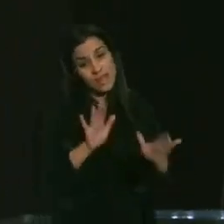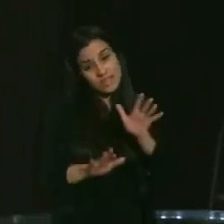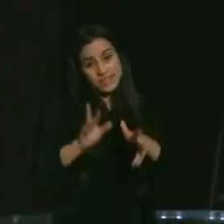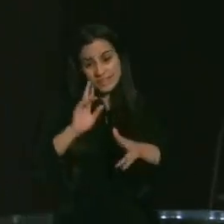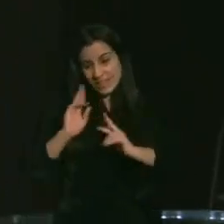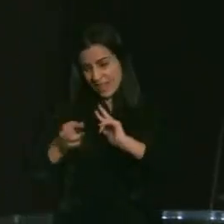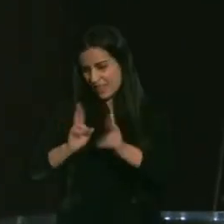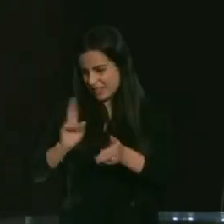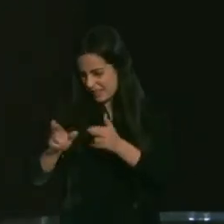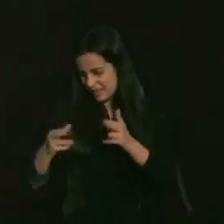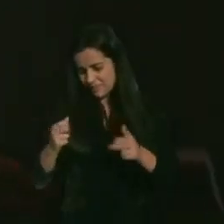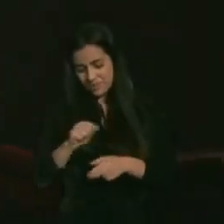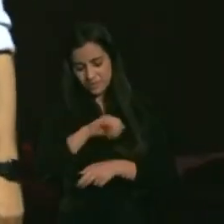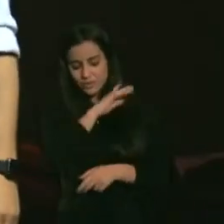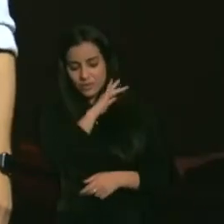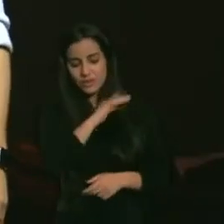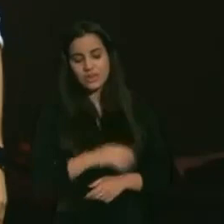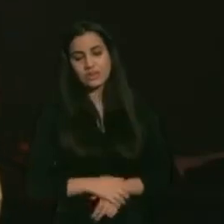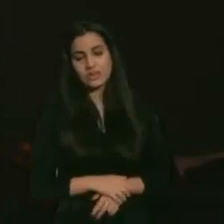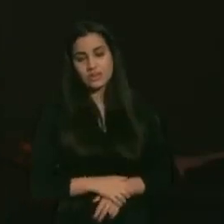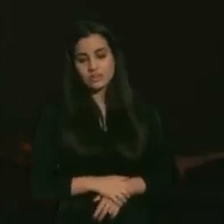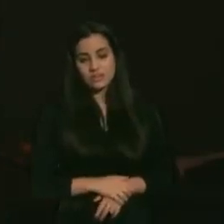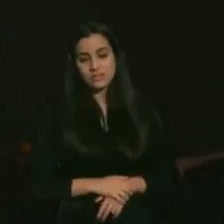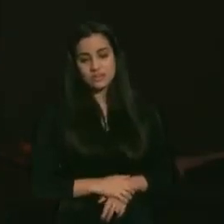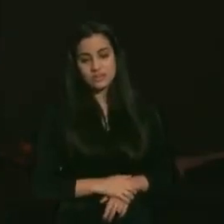não te satisfizeram.